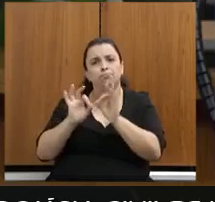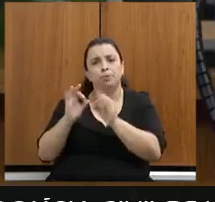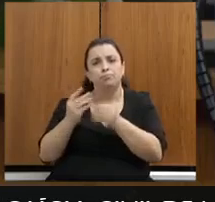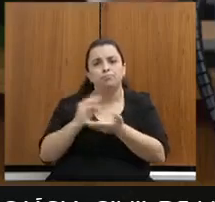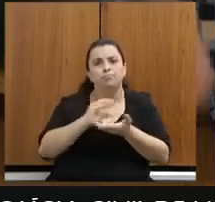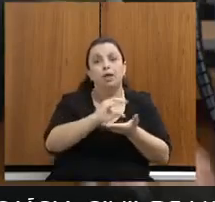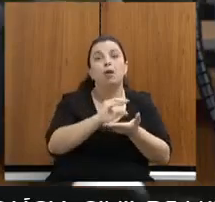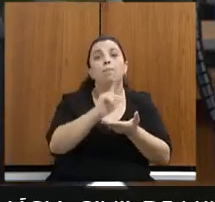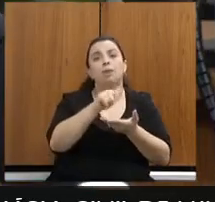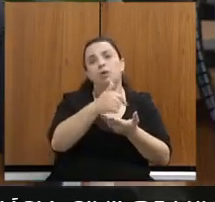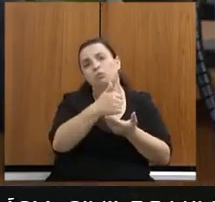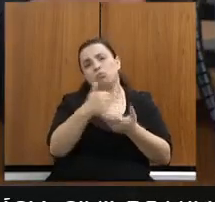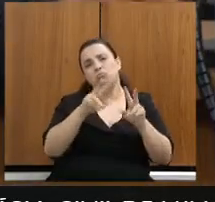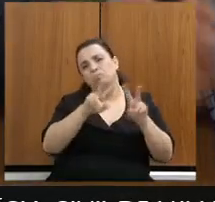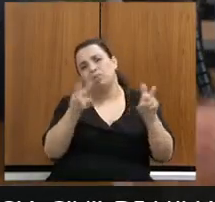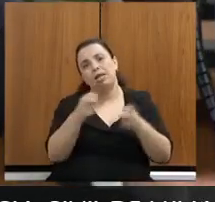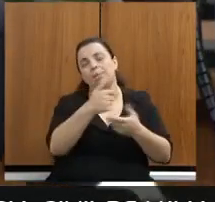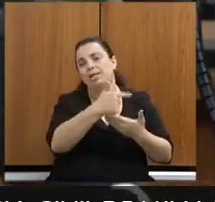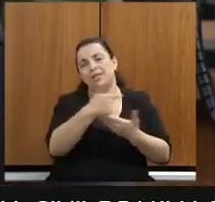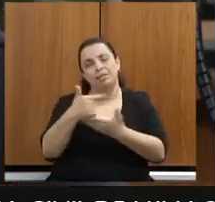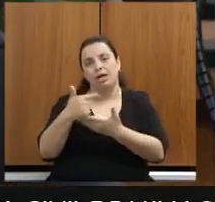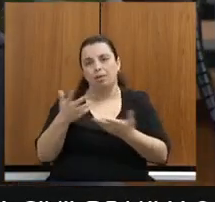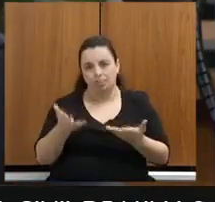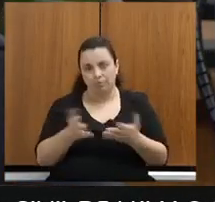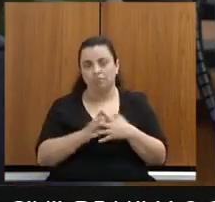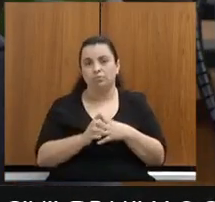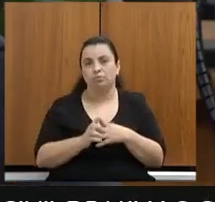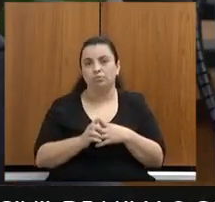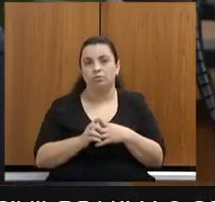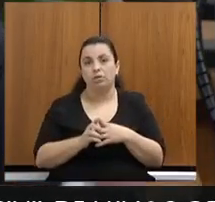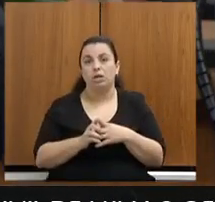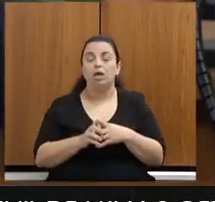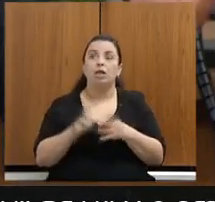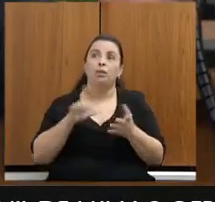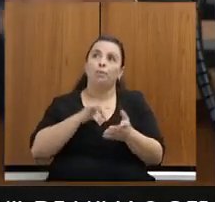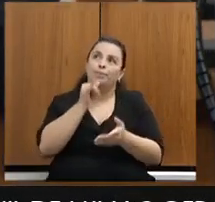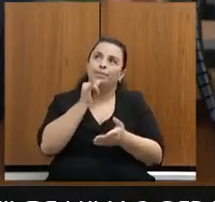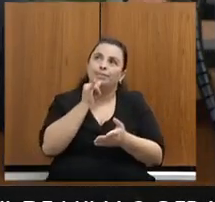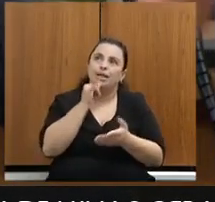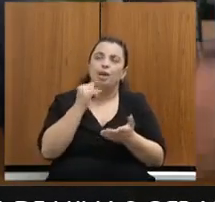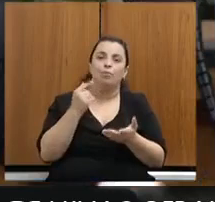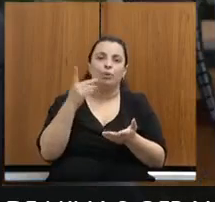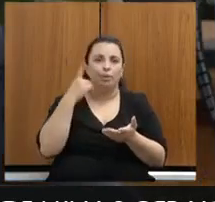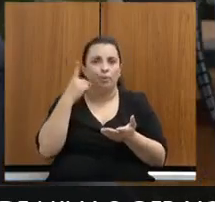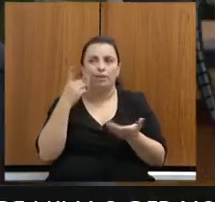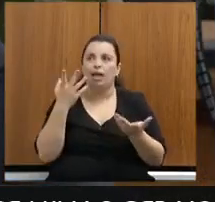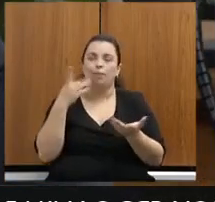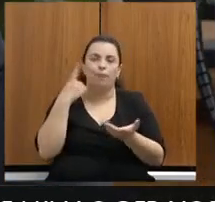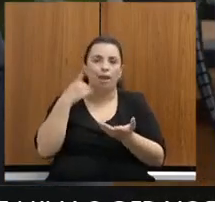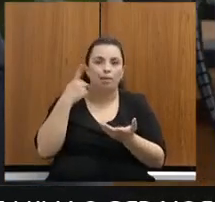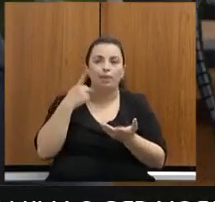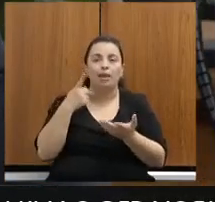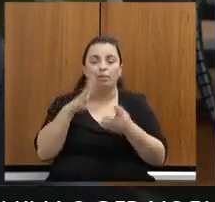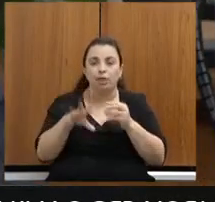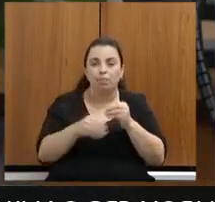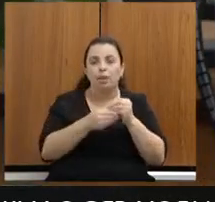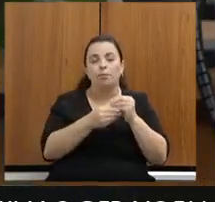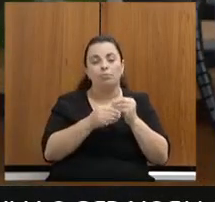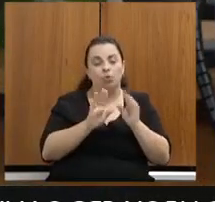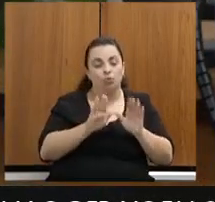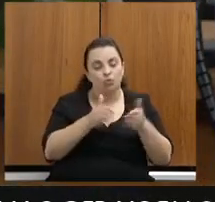escola lá distante que o parlamentar coloca o recurso para as crianças que é uma prevenção também